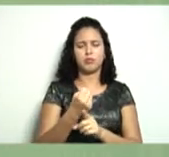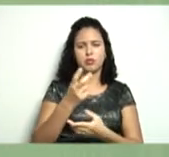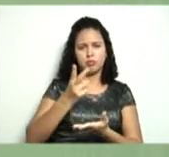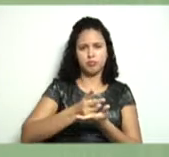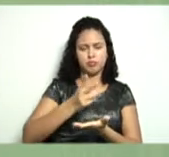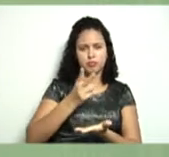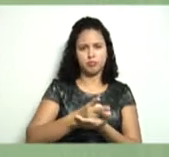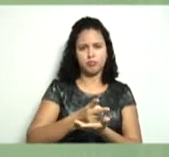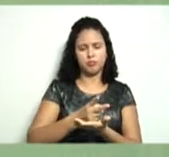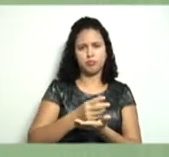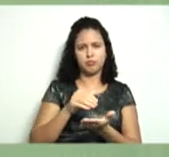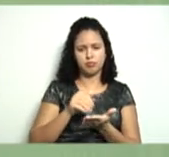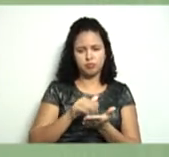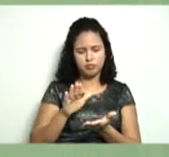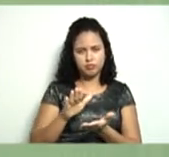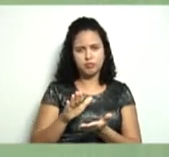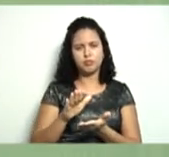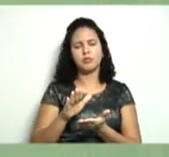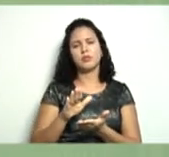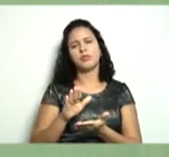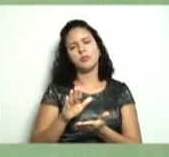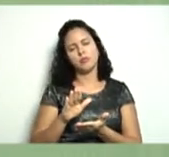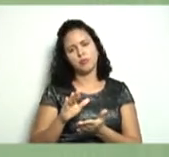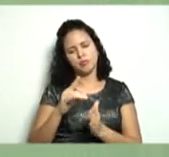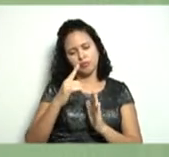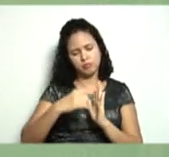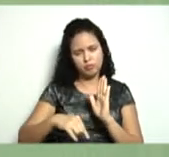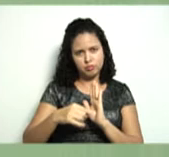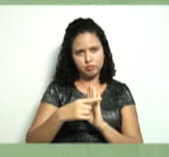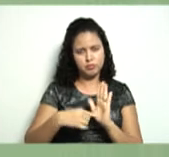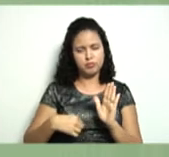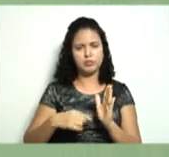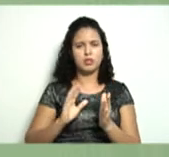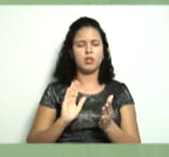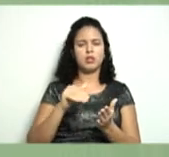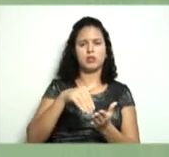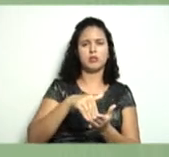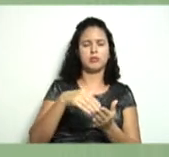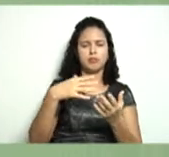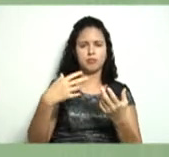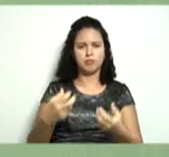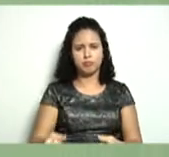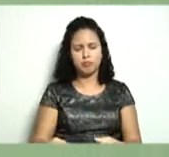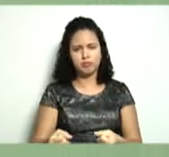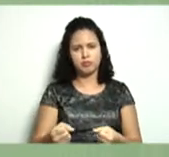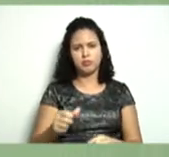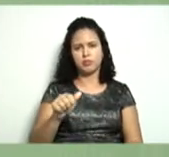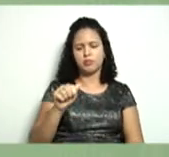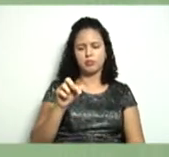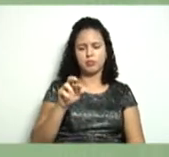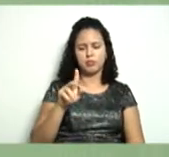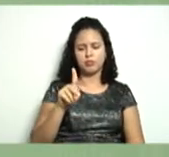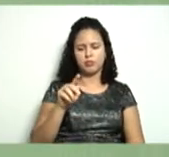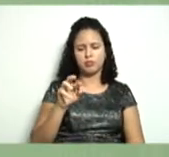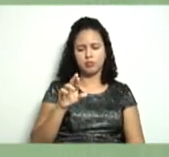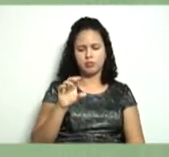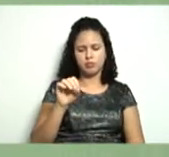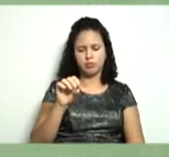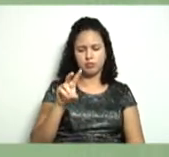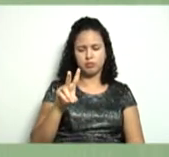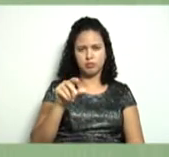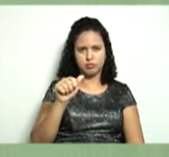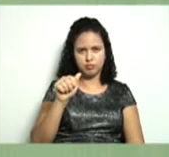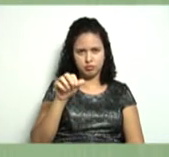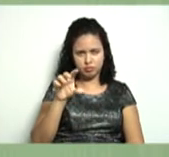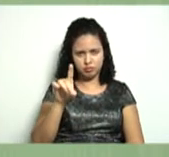os demitidos, eliminados ou excluídos até quando aprovadas as contas do exercício em que se deu o